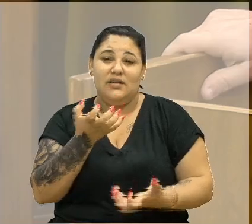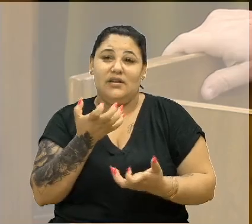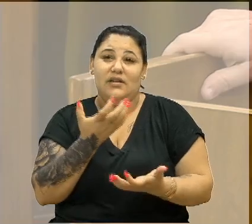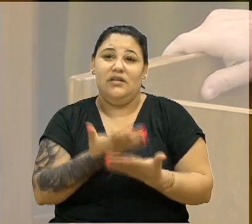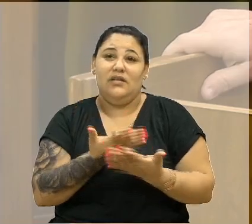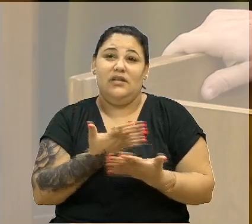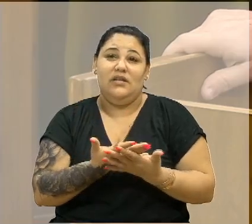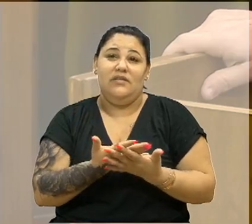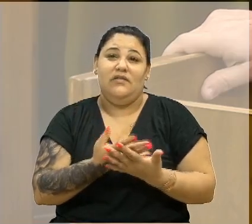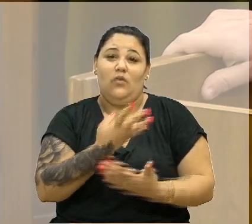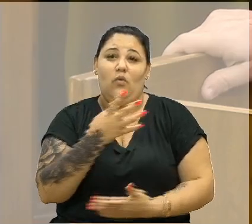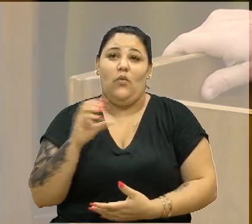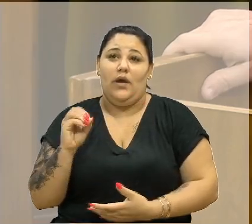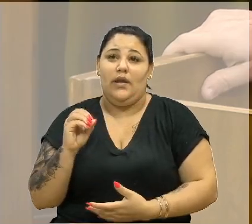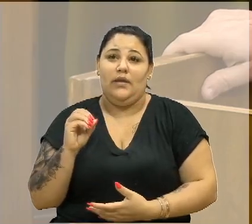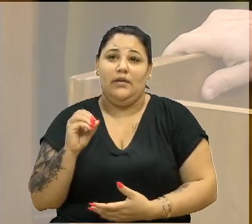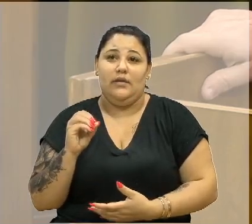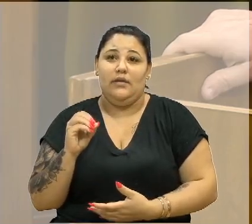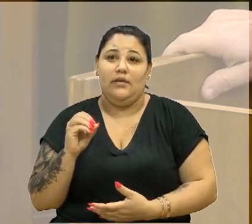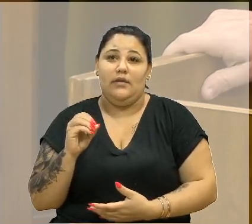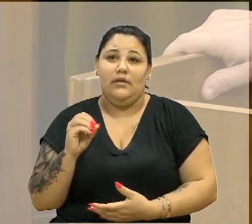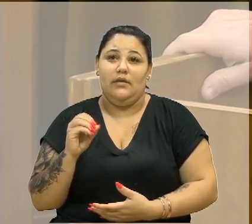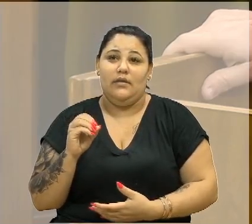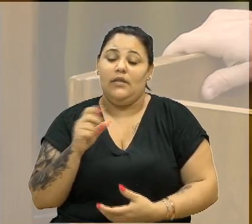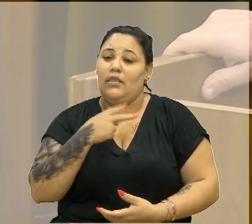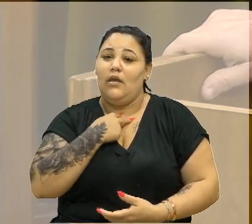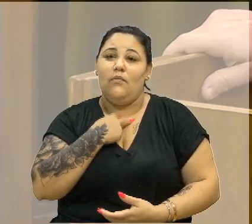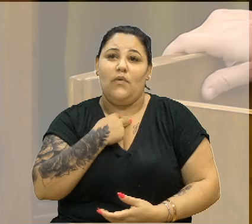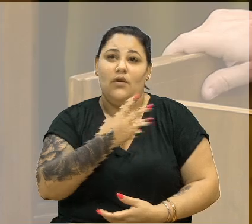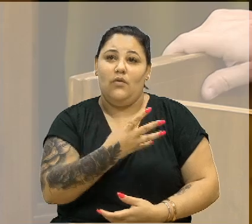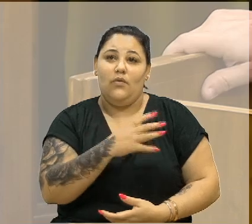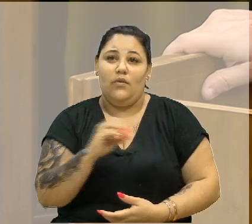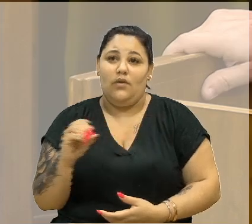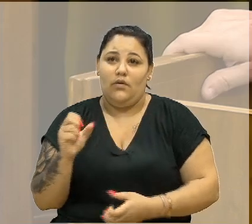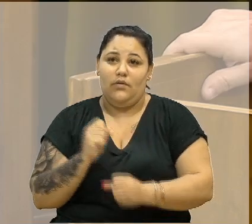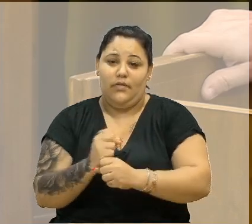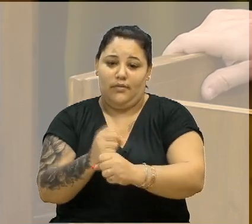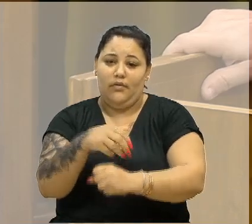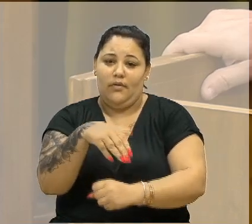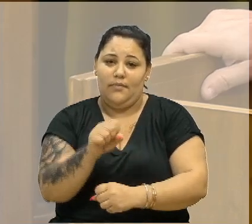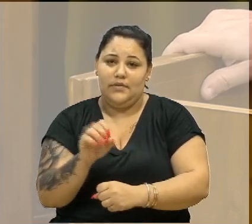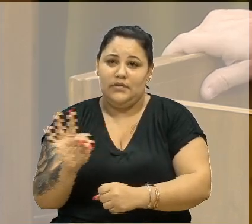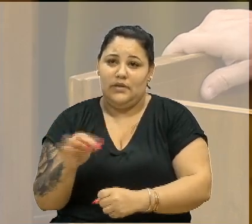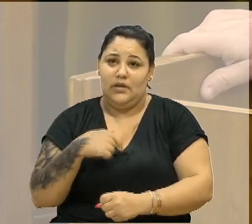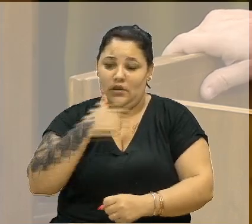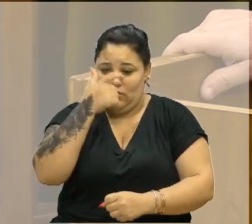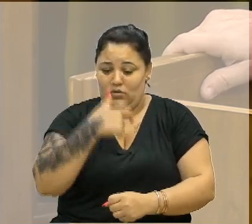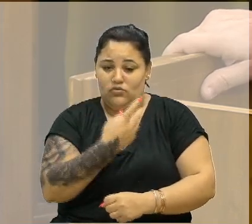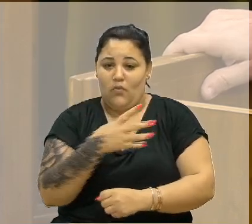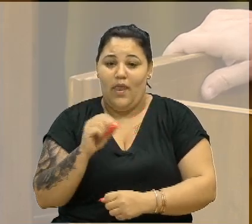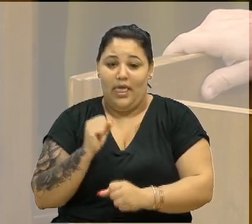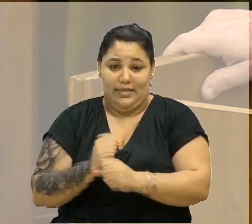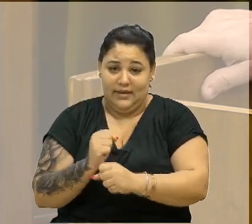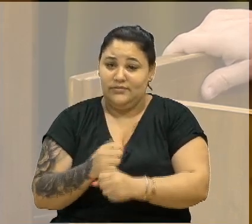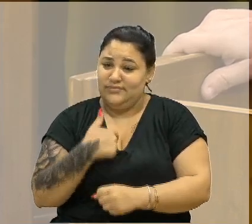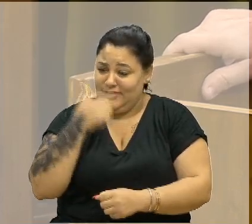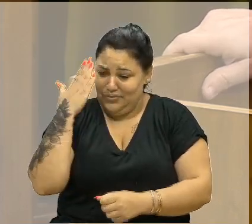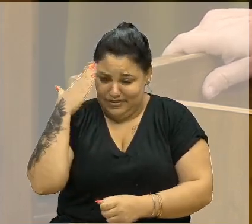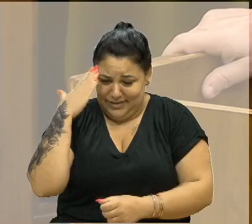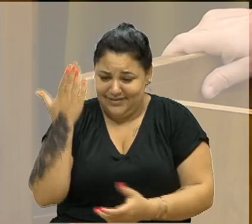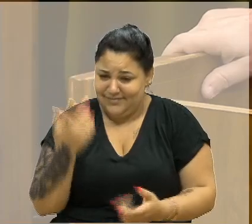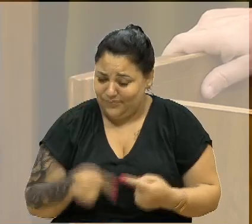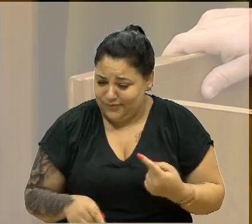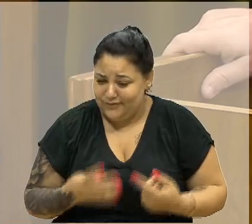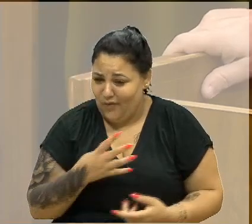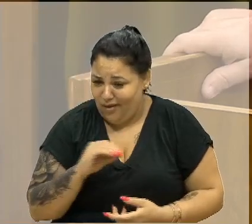falou 4 décadas, né? Não pode estar há 400 anos o MST aí, né? Eu acho que ele está há 40 anos, pelo que eu sei, né? E as